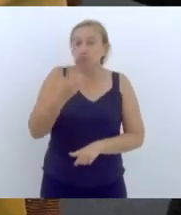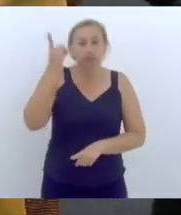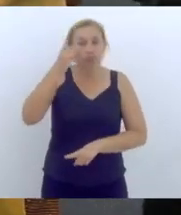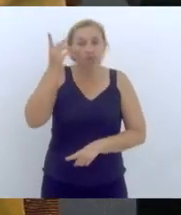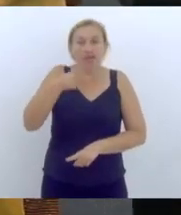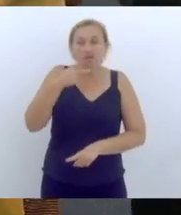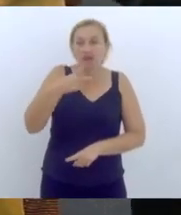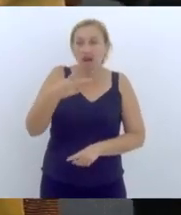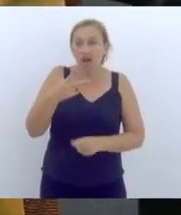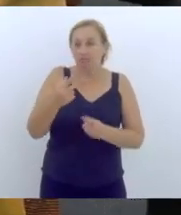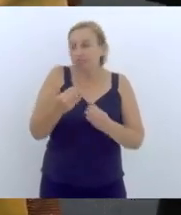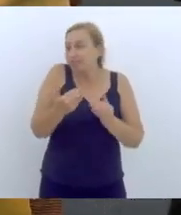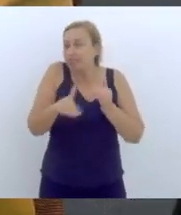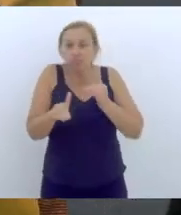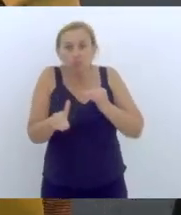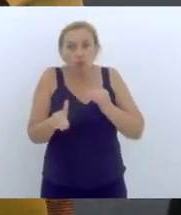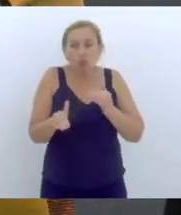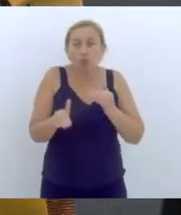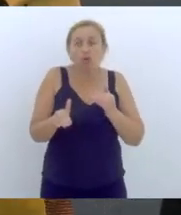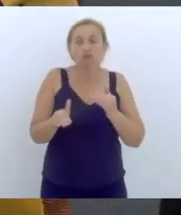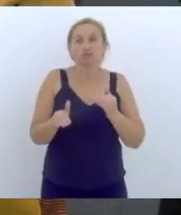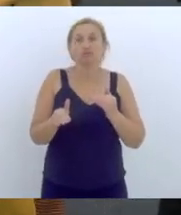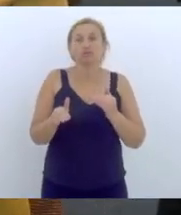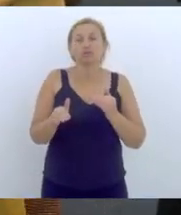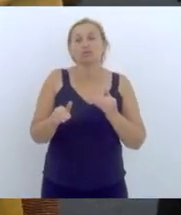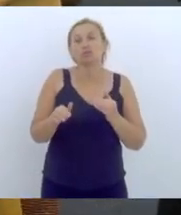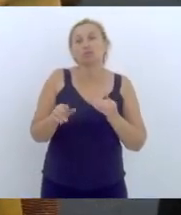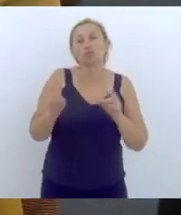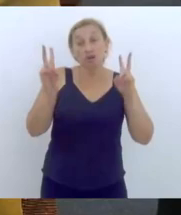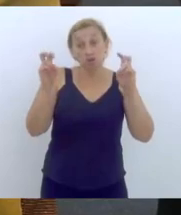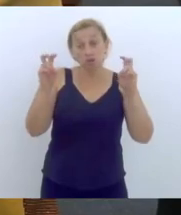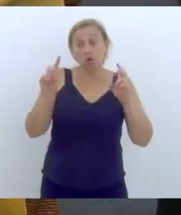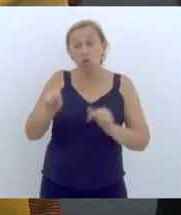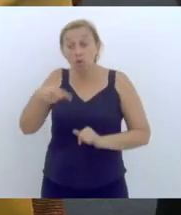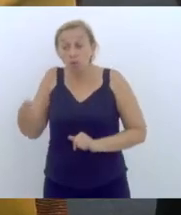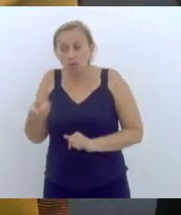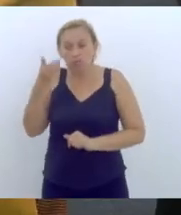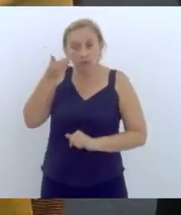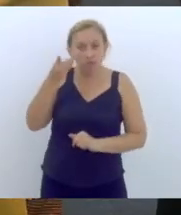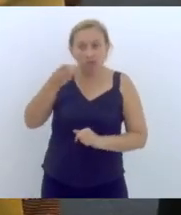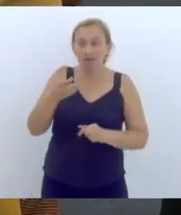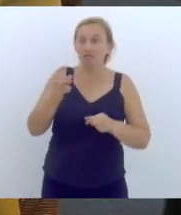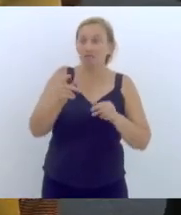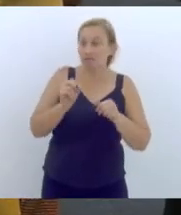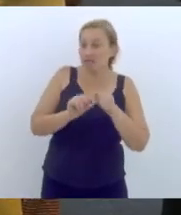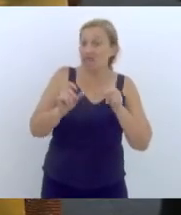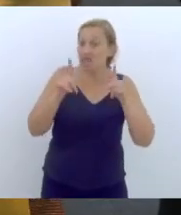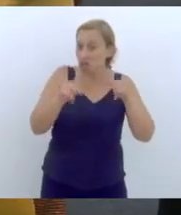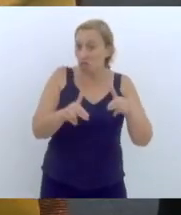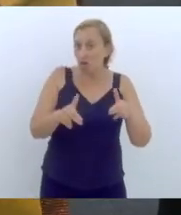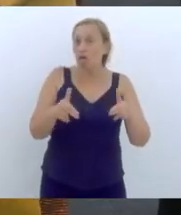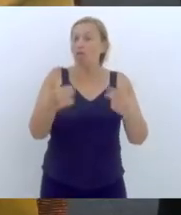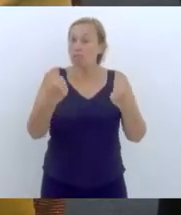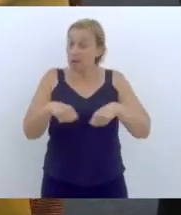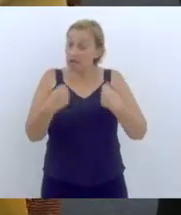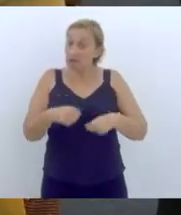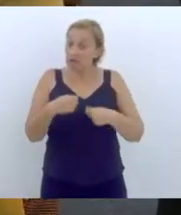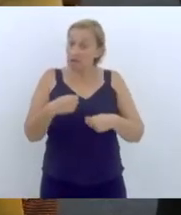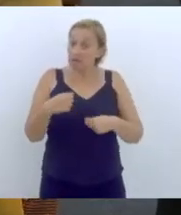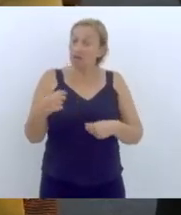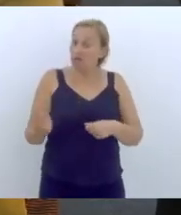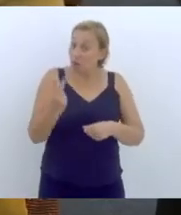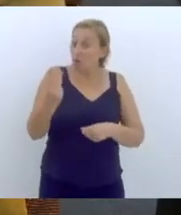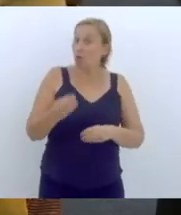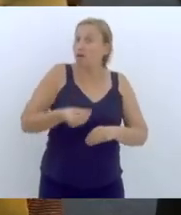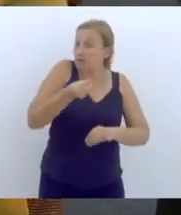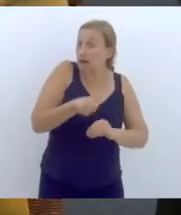manifestou desacordo com esse procedimento. Para quando outro deputado for fazer a mesma coisa, tem que prevalecer o regimento.